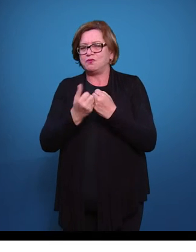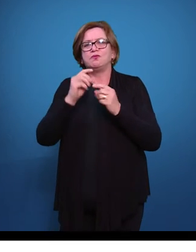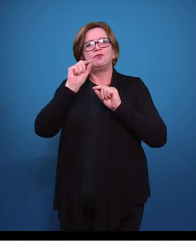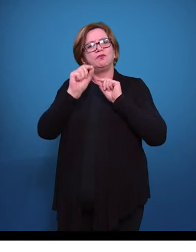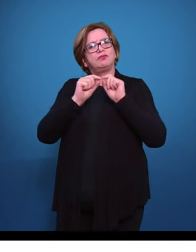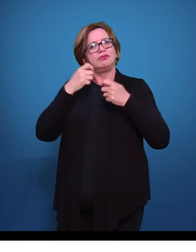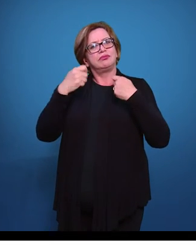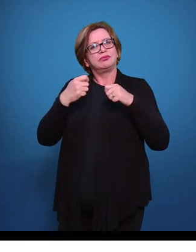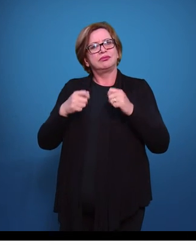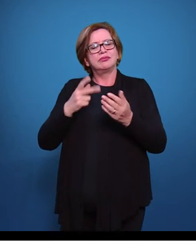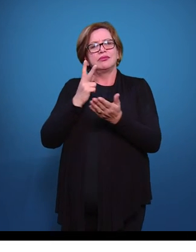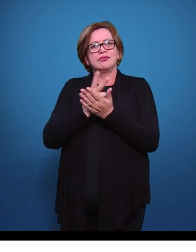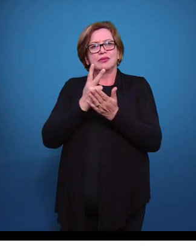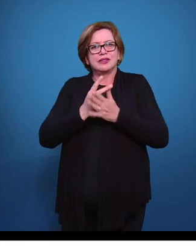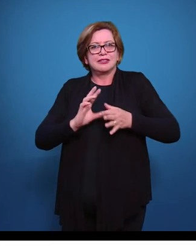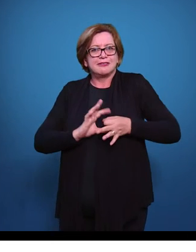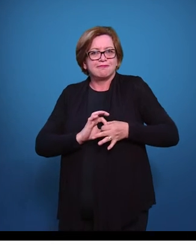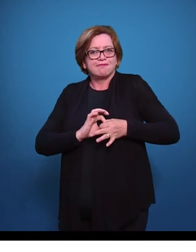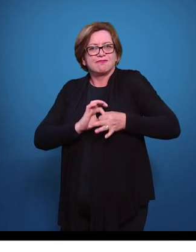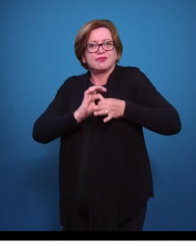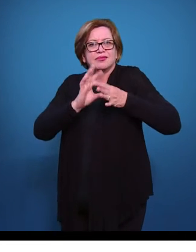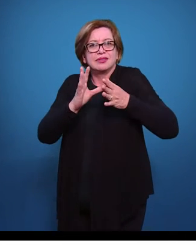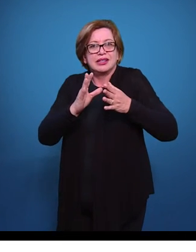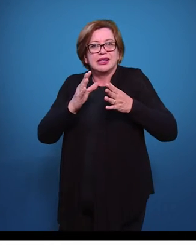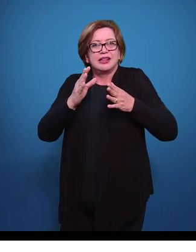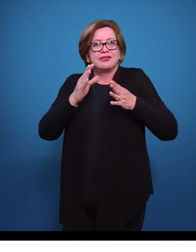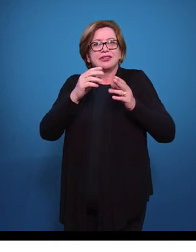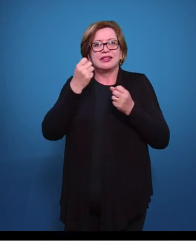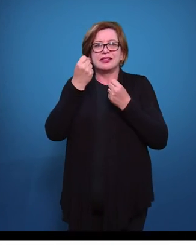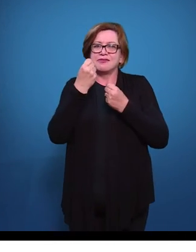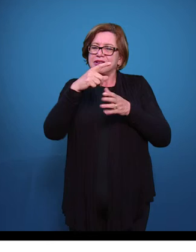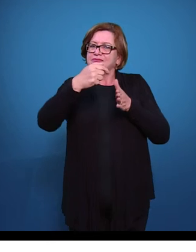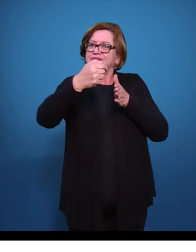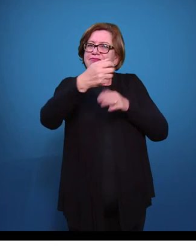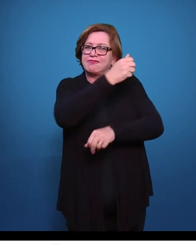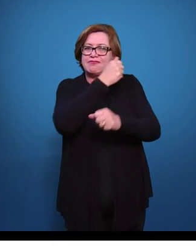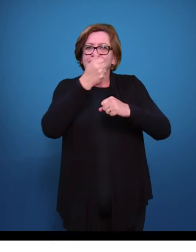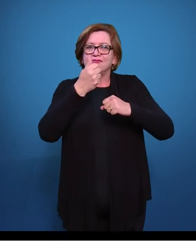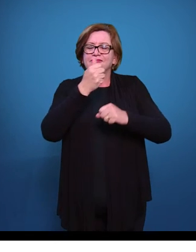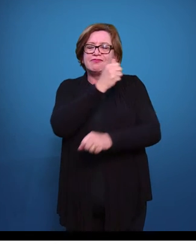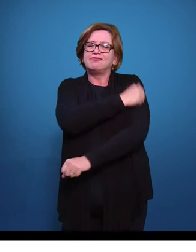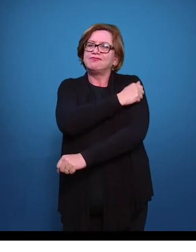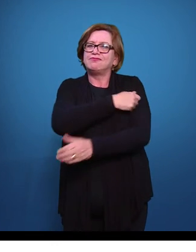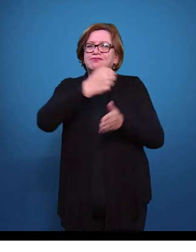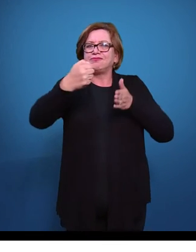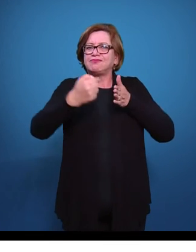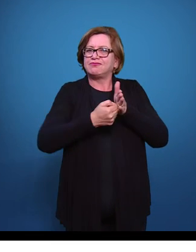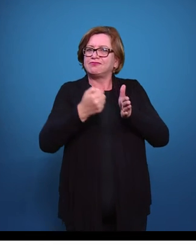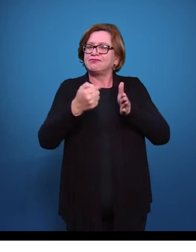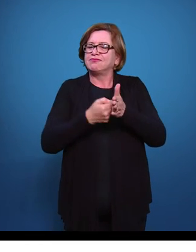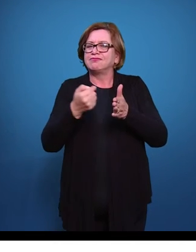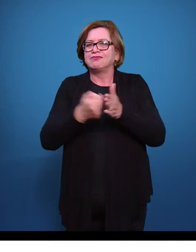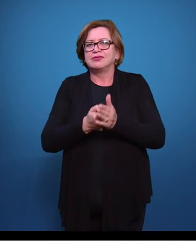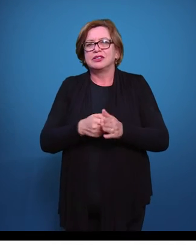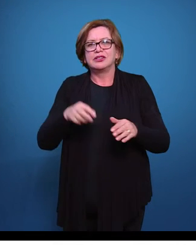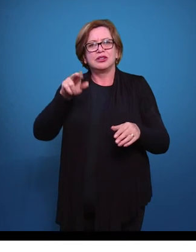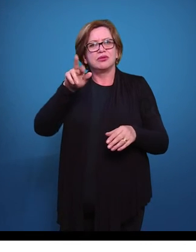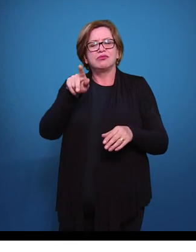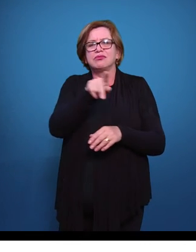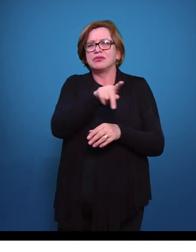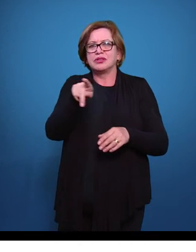ele deve estar disponível aos alunos sempre que for solicitado ele assim como o professor é um